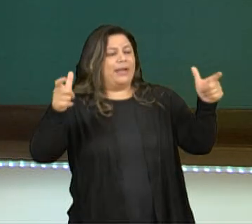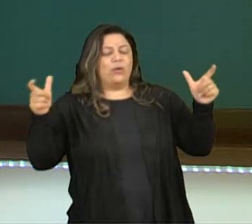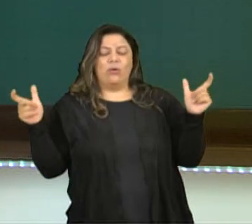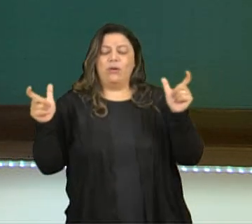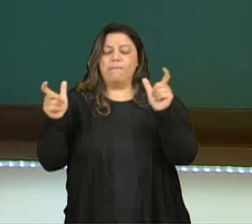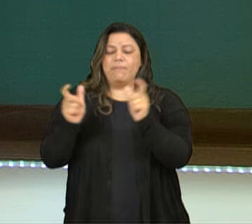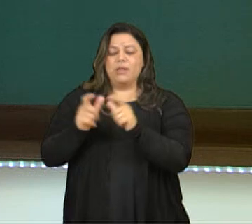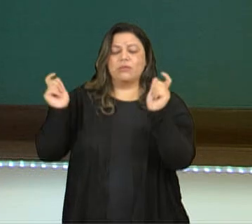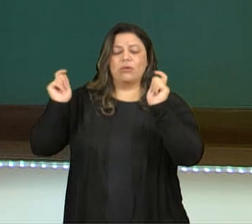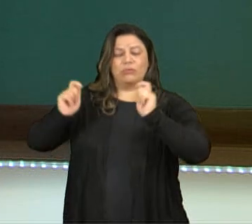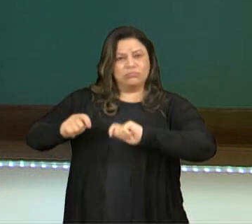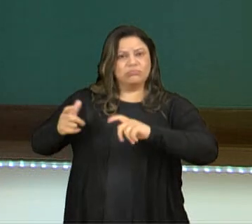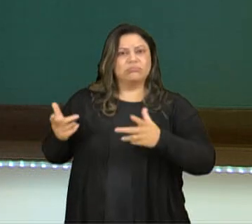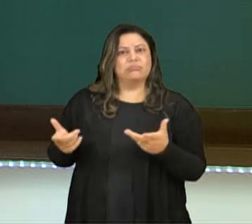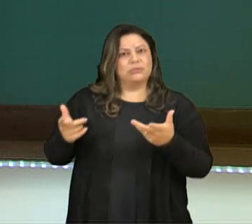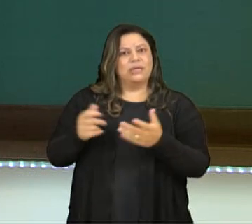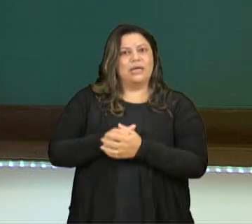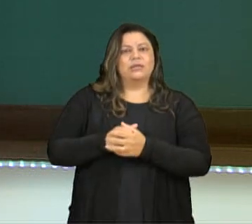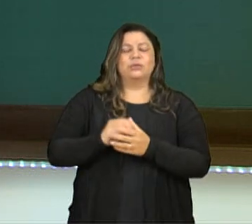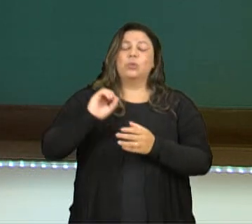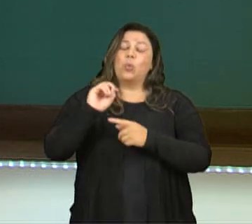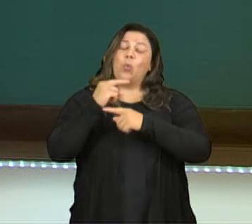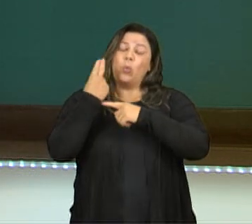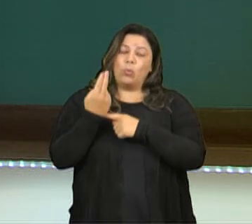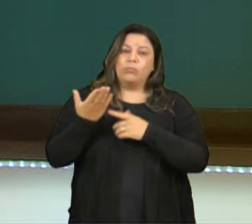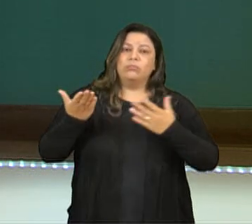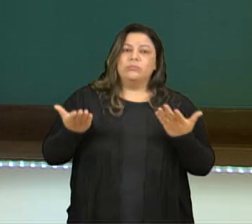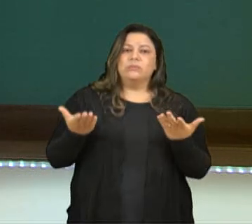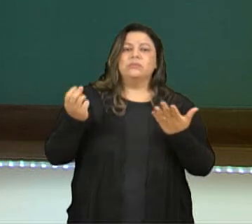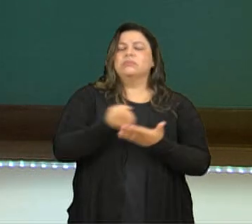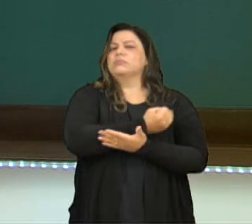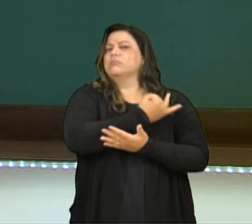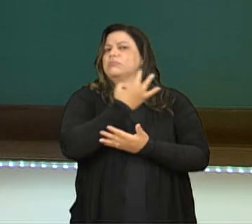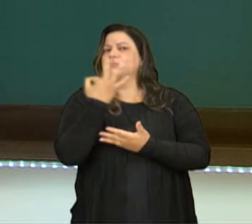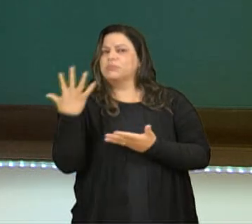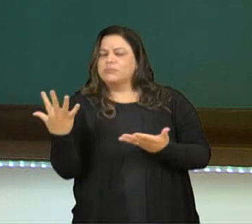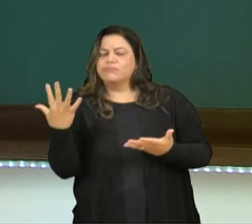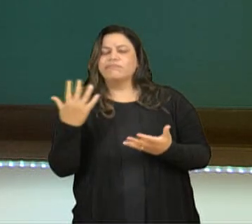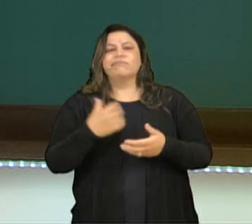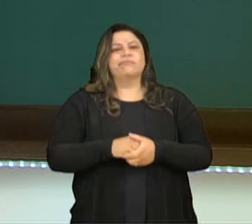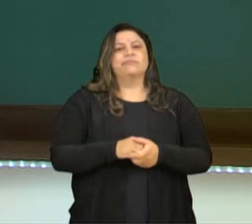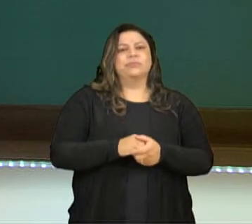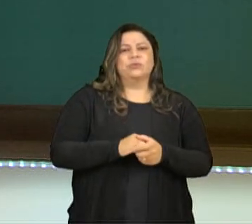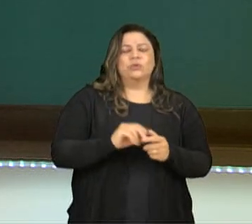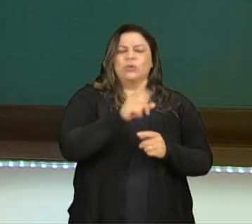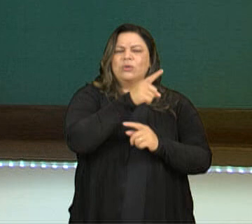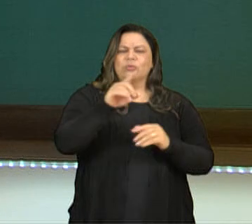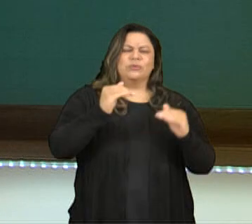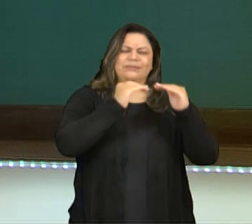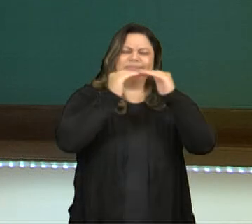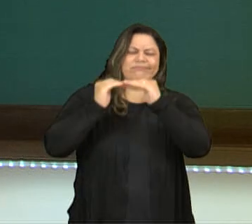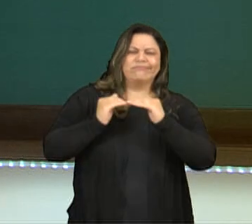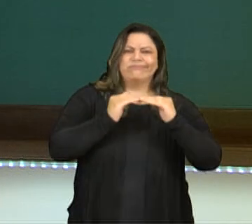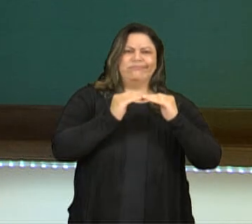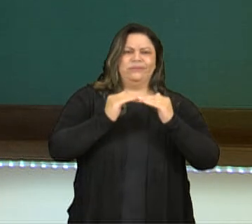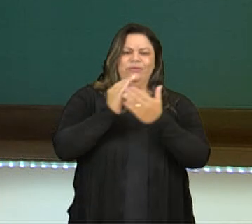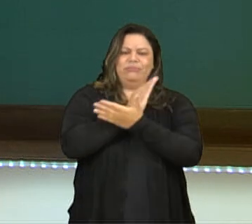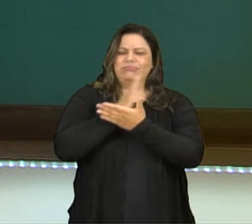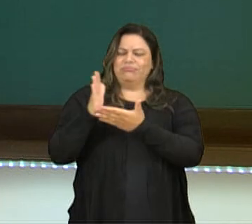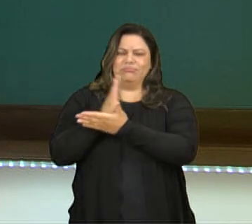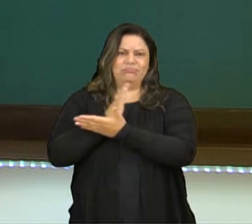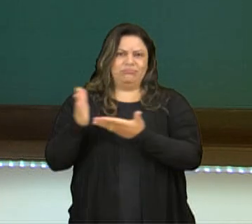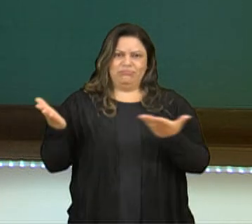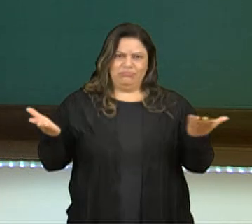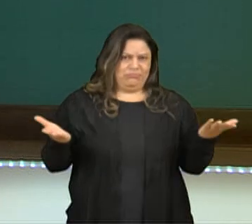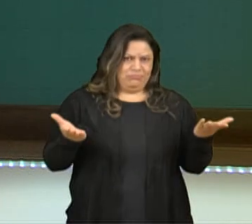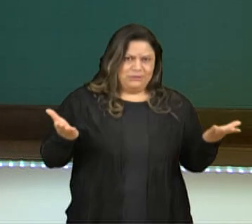de um recurso, ou seja, a quantidade de recursos não está igualmente distribuída no